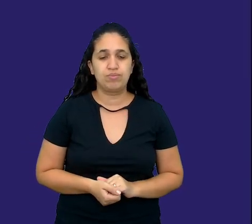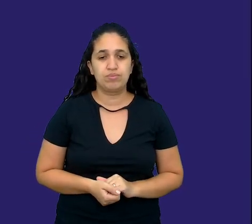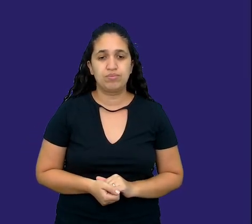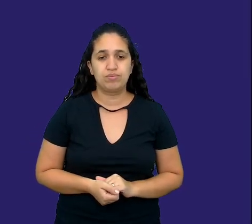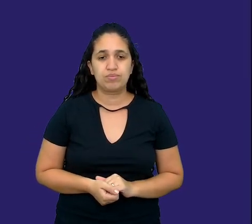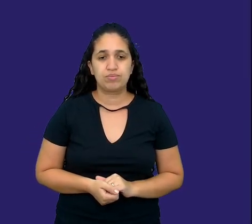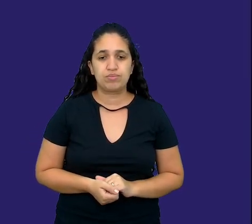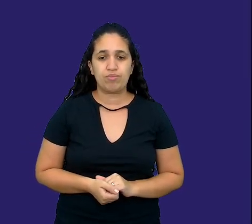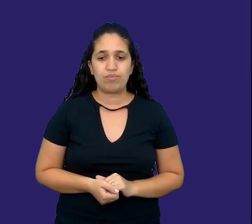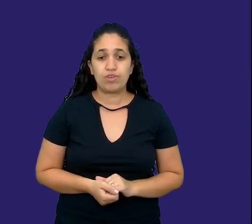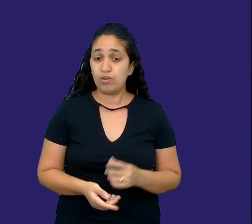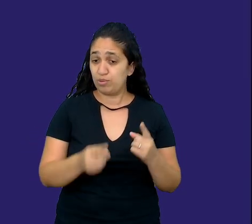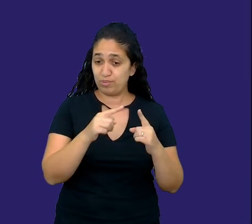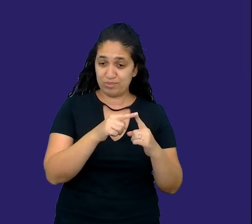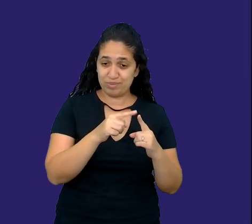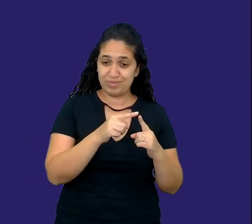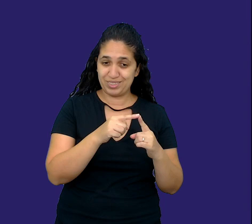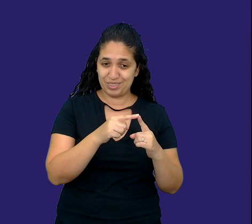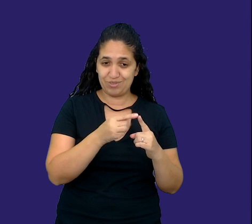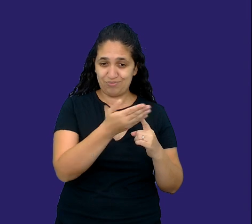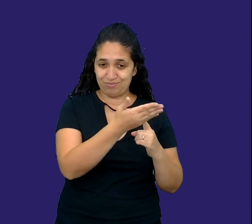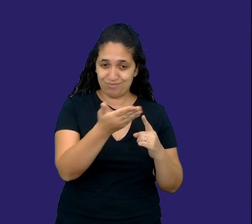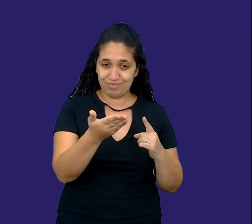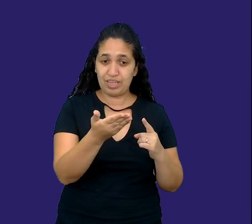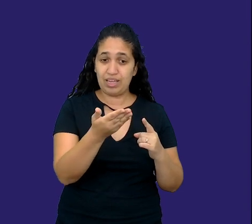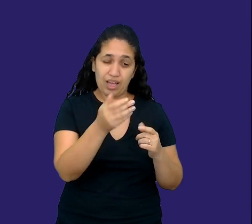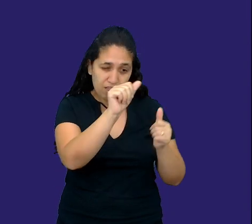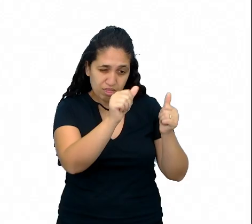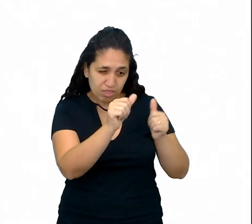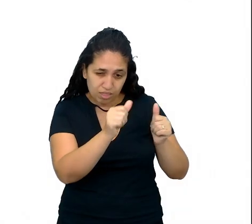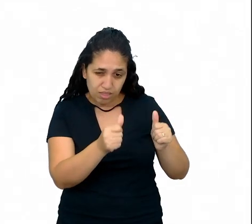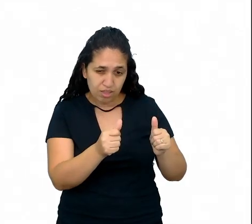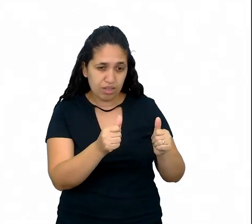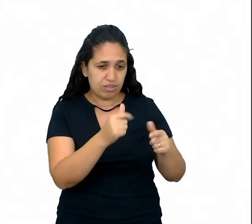Então, vamos lá, né, para o nosso primeiro momento, que é a análise do material.